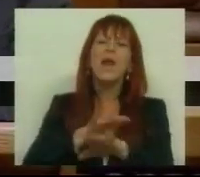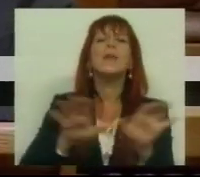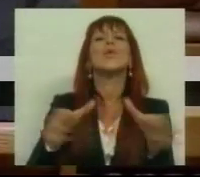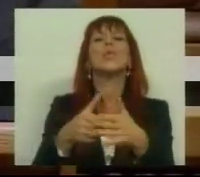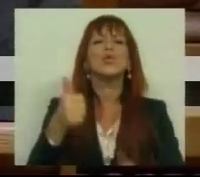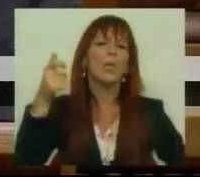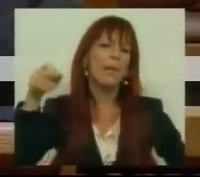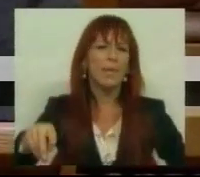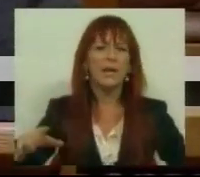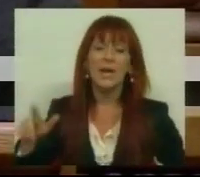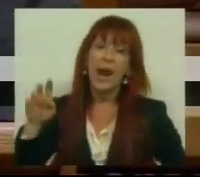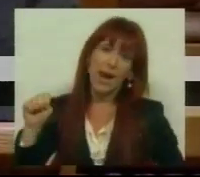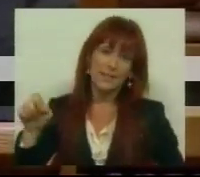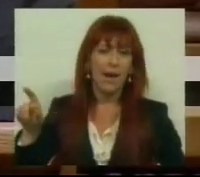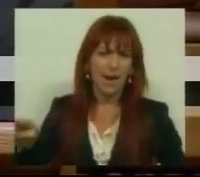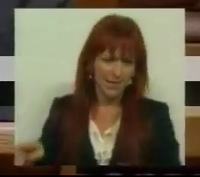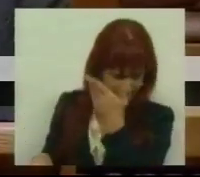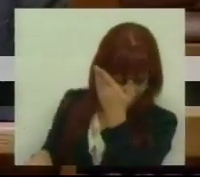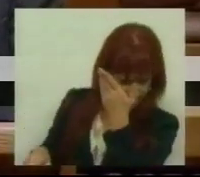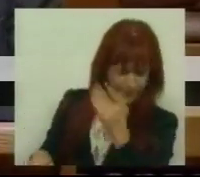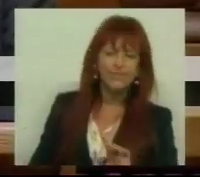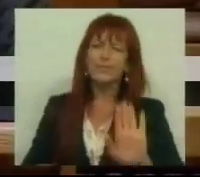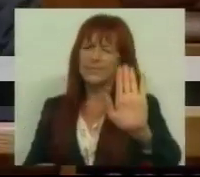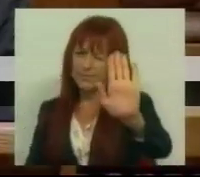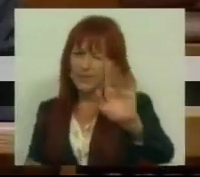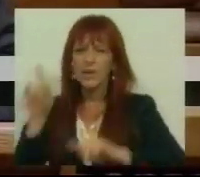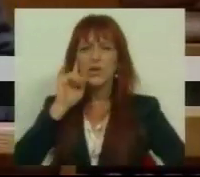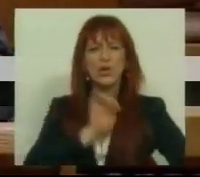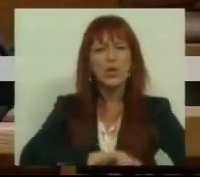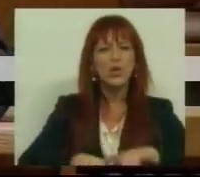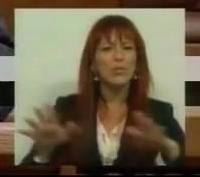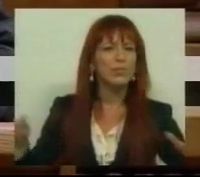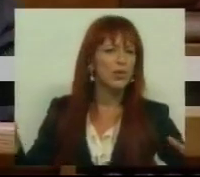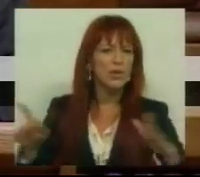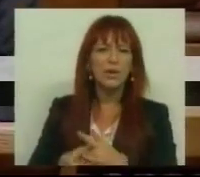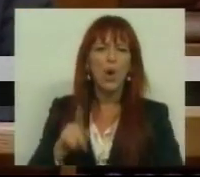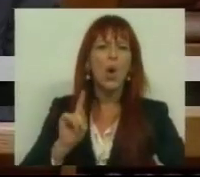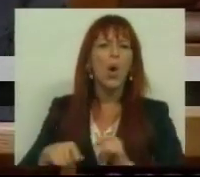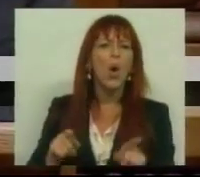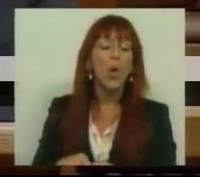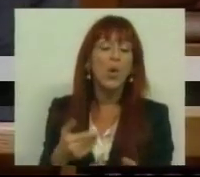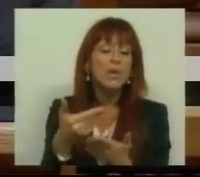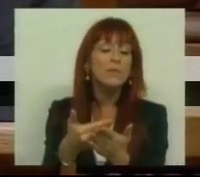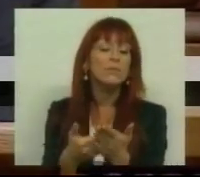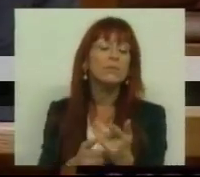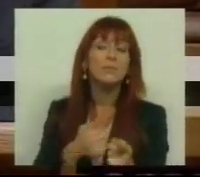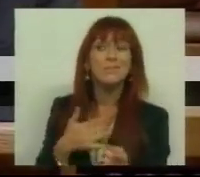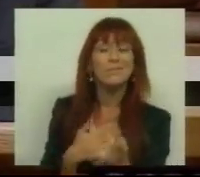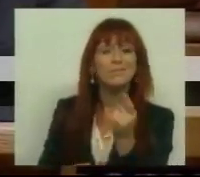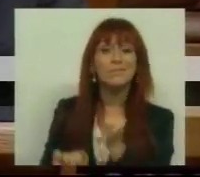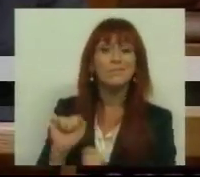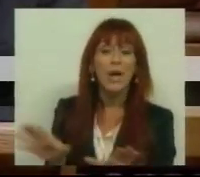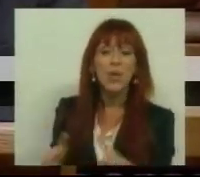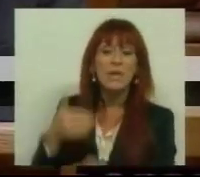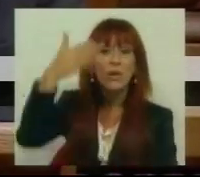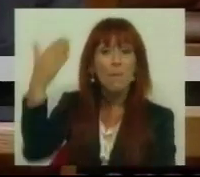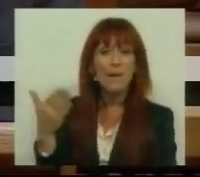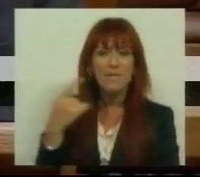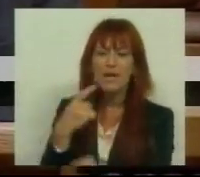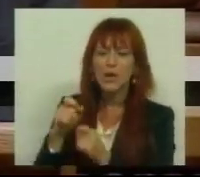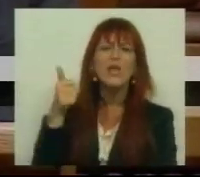grupo BPN-SLN. Vamos então, senhoras e senhores deputados, ao que consta do património da primeira comissão de